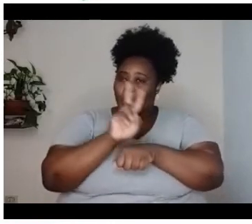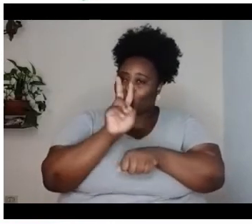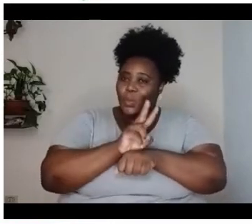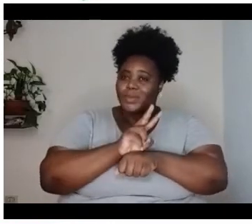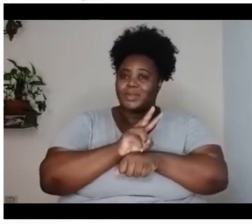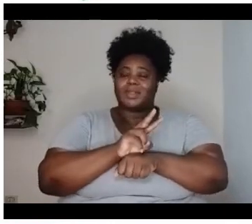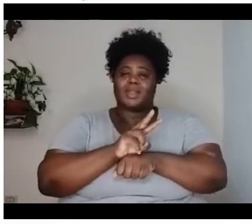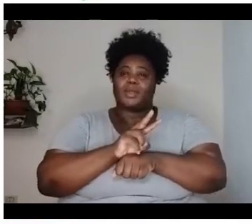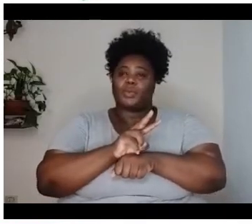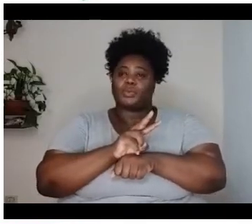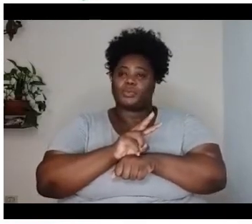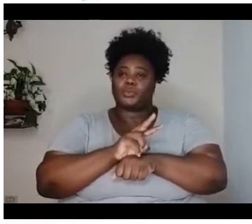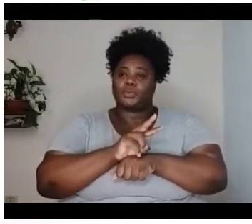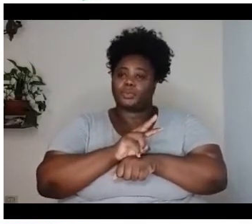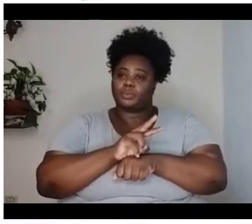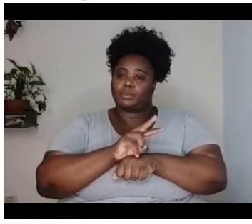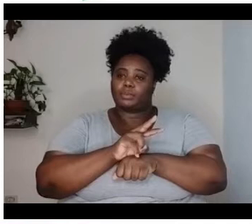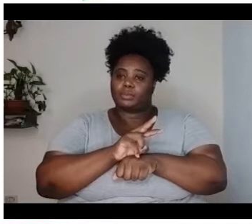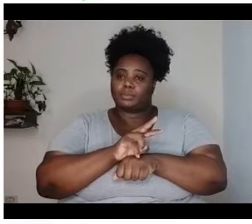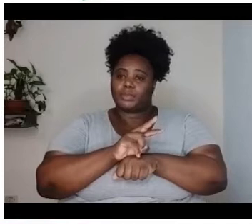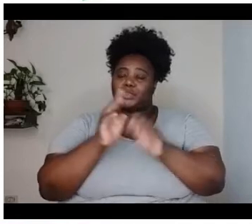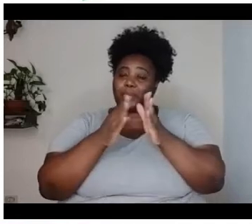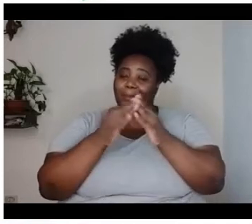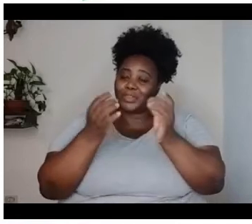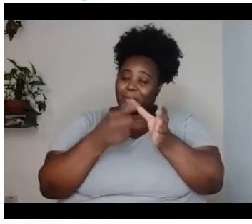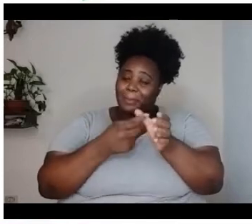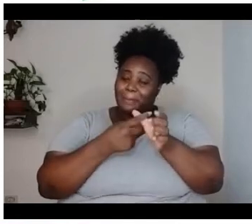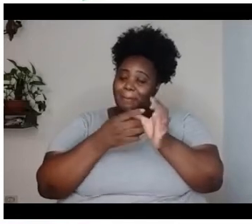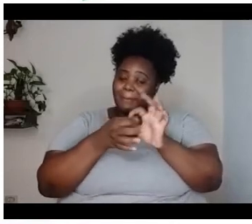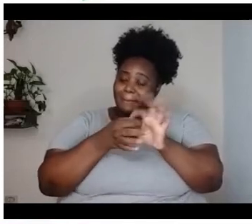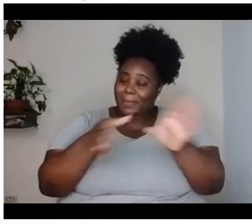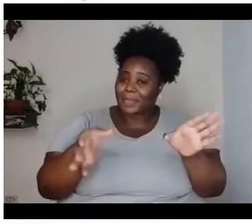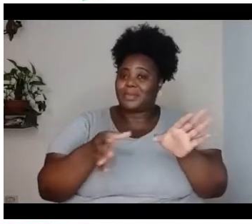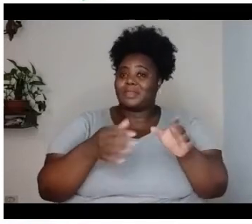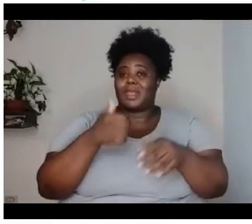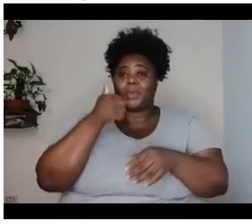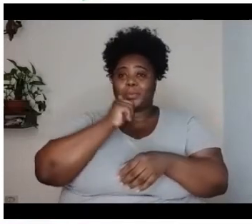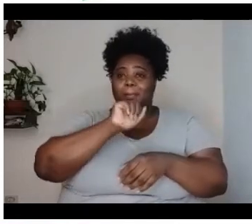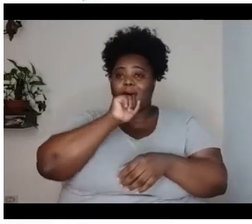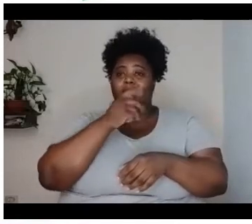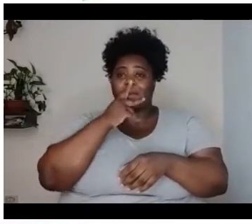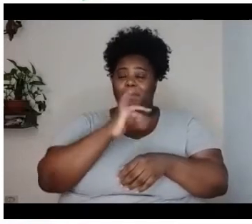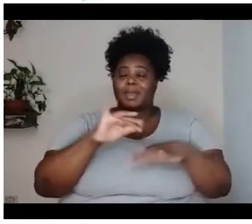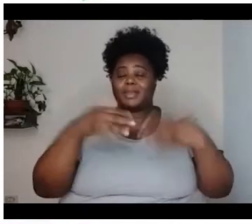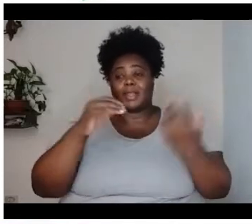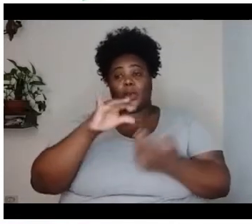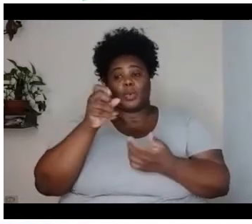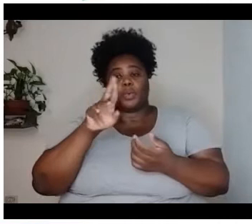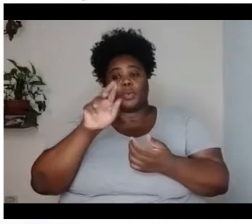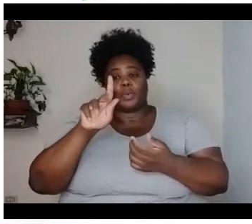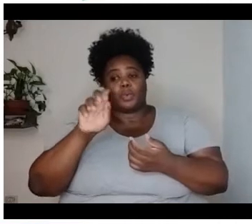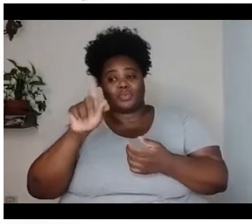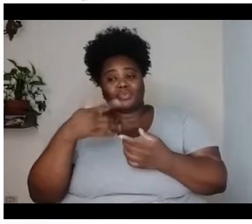a questão de permissão, né, dos pais. Então, o Jorge foi minucioso, ele